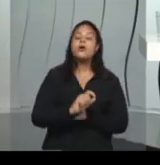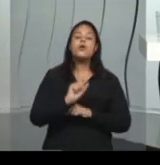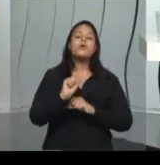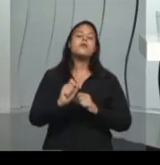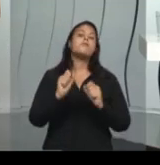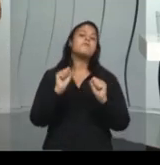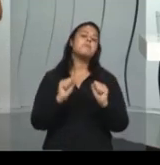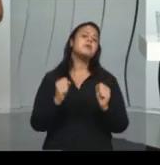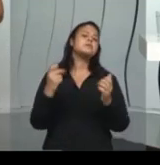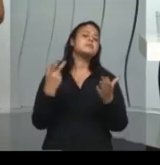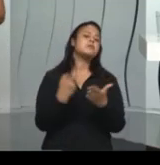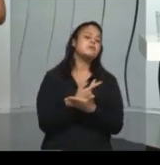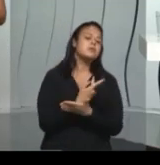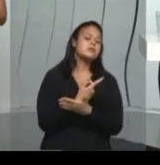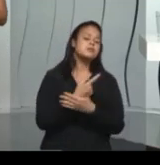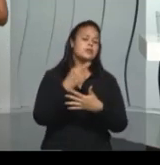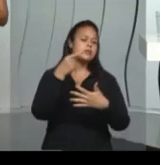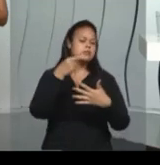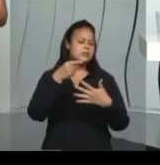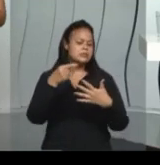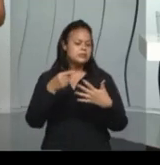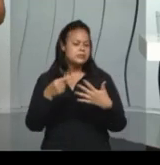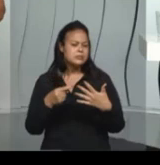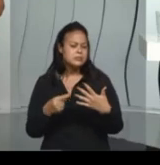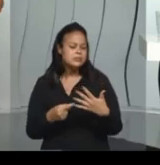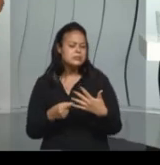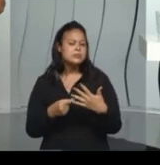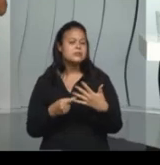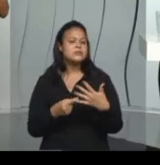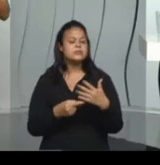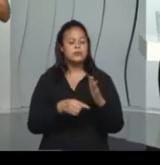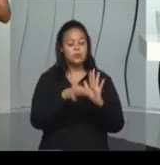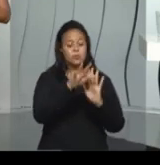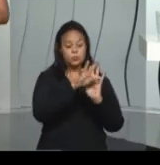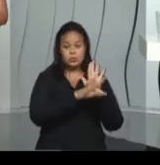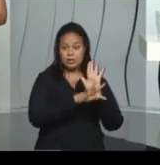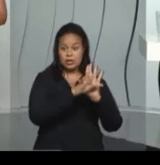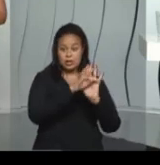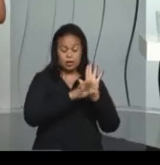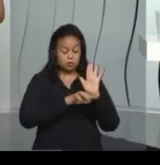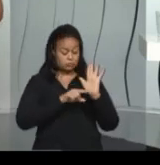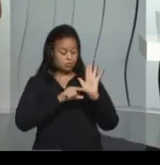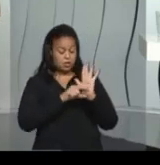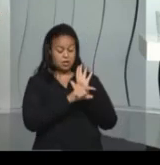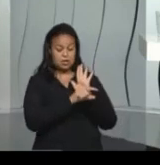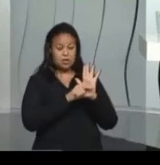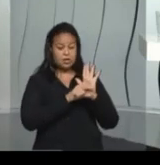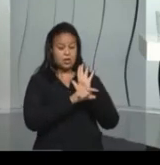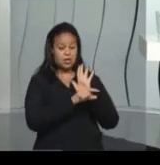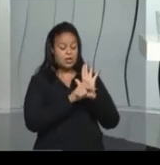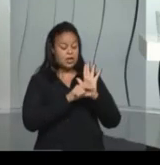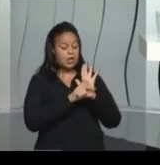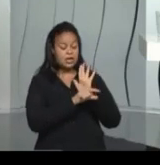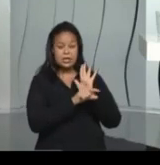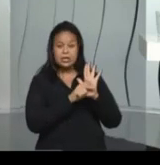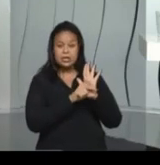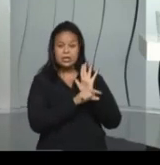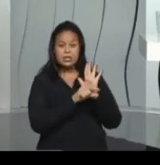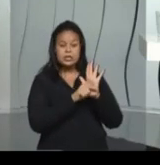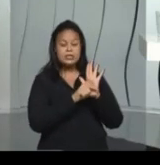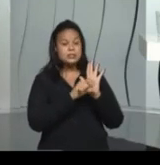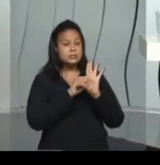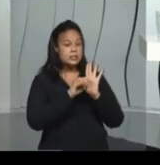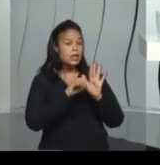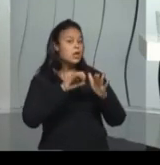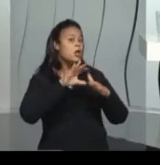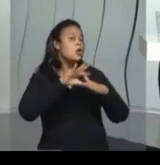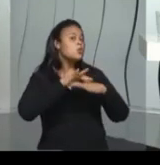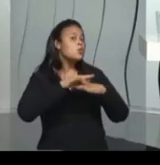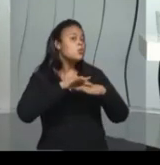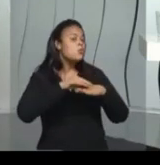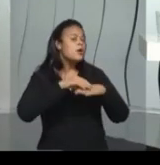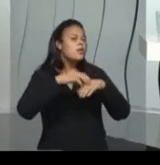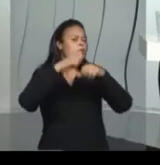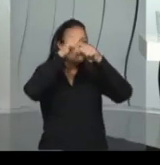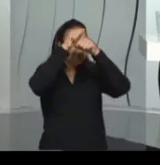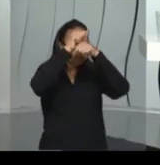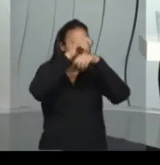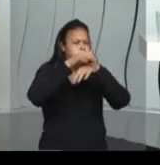né? No finalzinho do texto dela, reforça até o que está lá no título. Se a doença propagar por aqui, vai